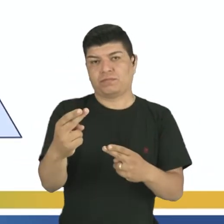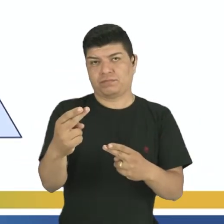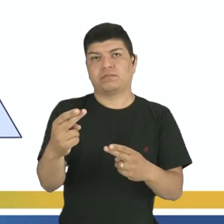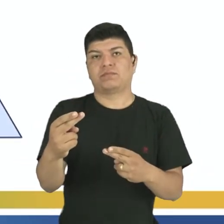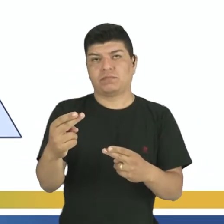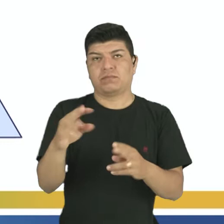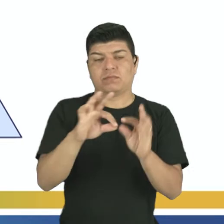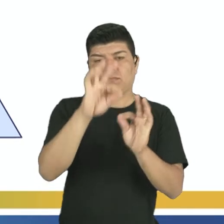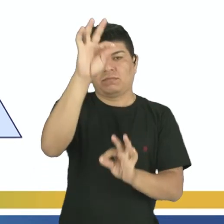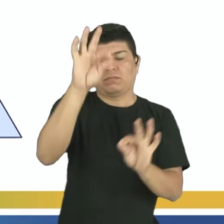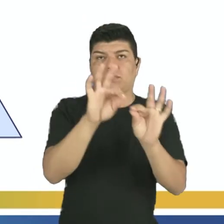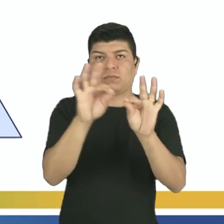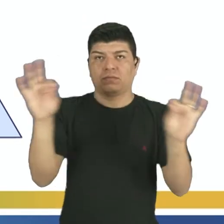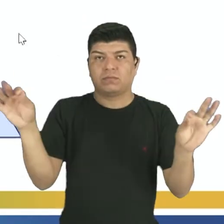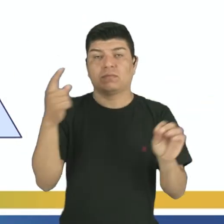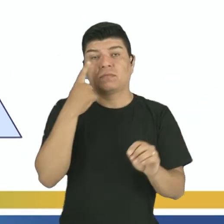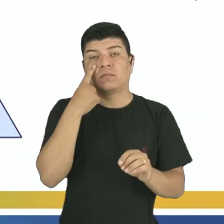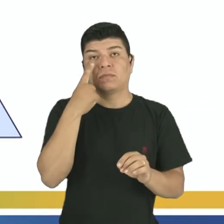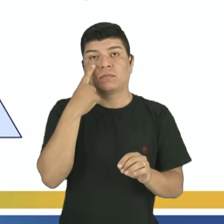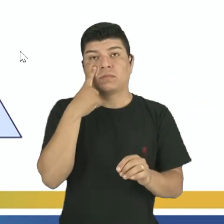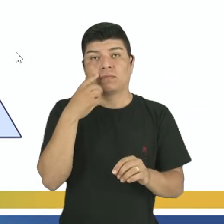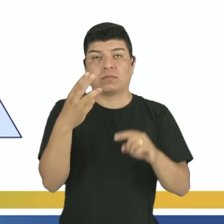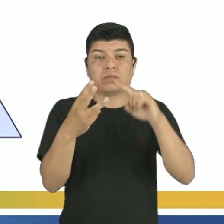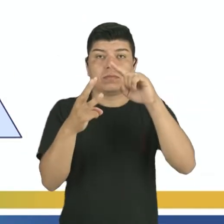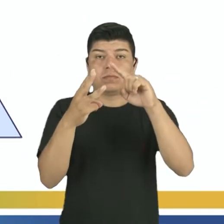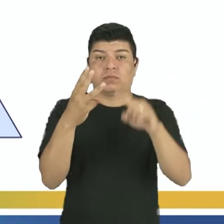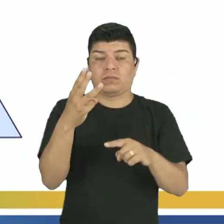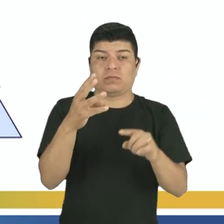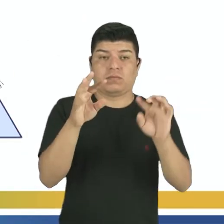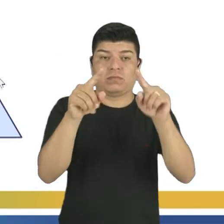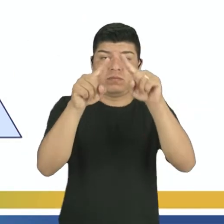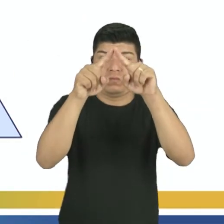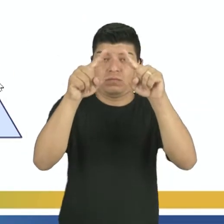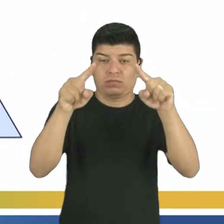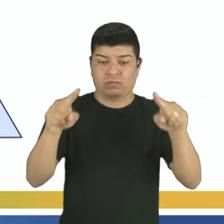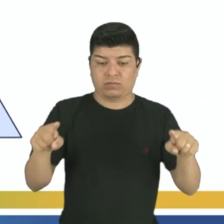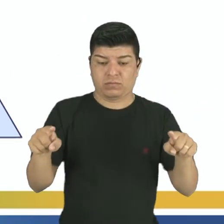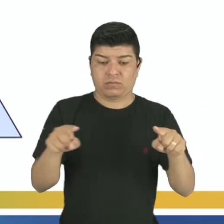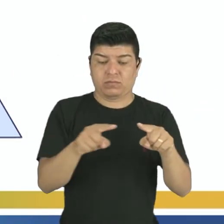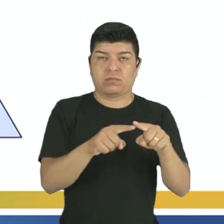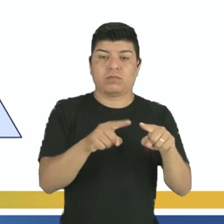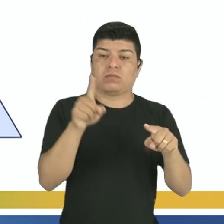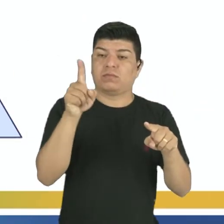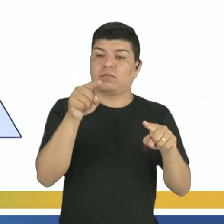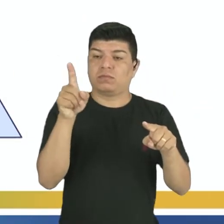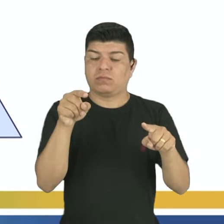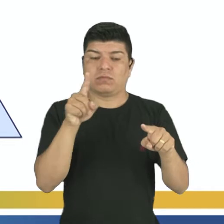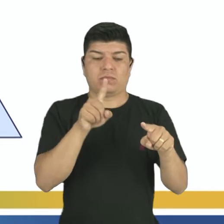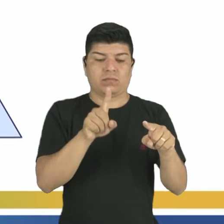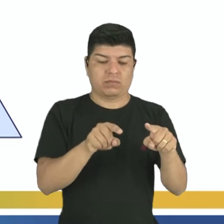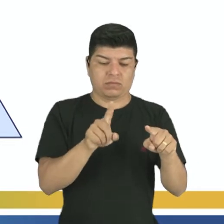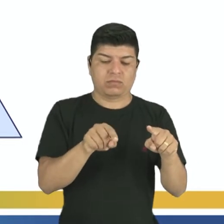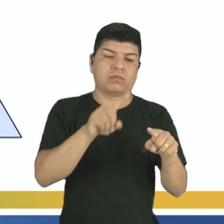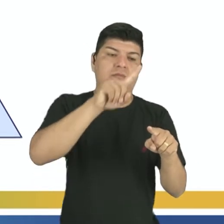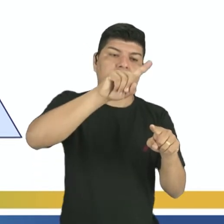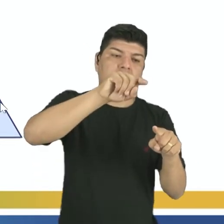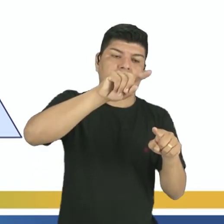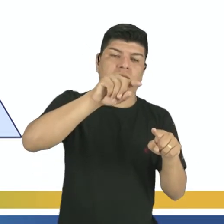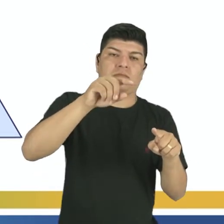triângulo equilátero, né? Então aqui repare, ó, que os três lados têm duas marcações, ó. O que isso quer dizer?